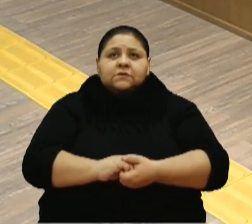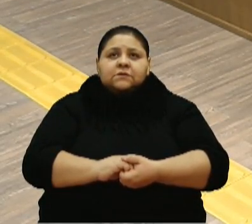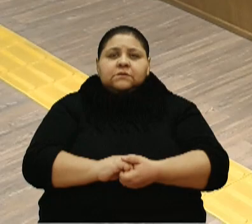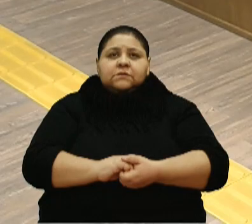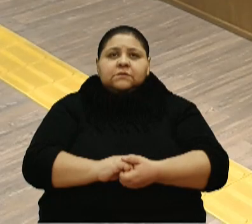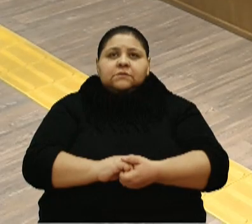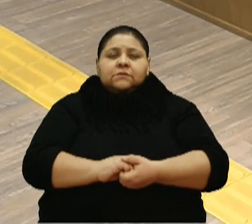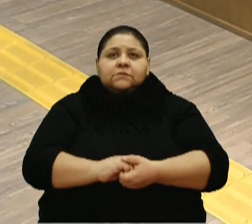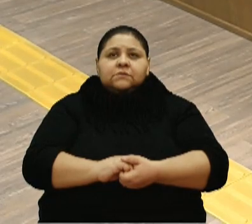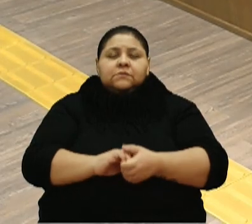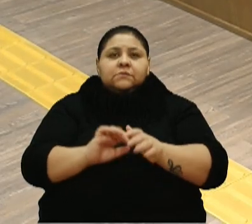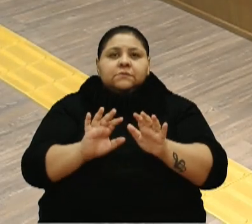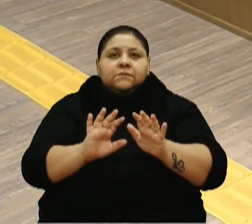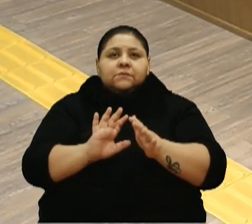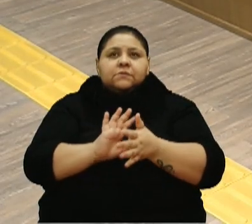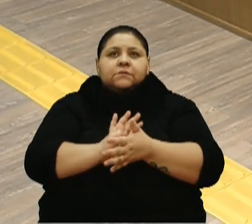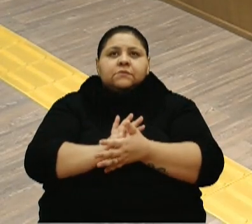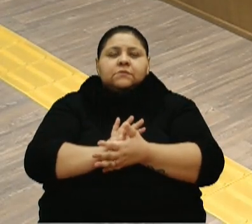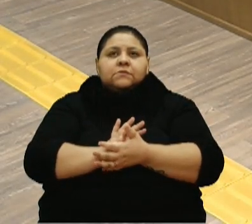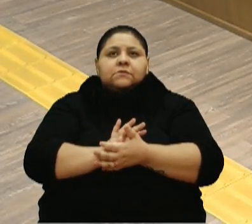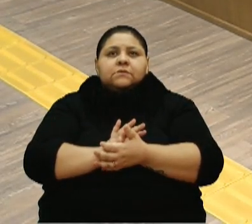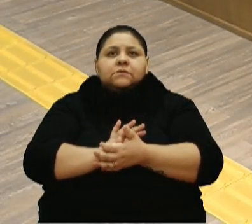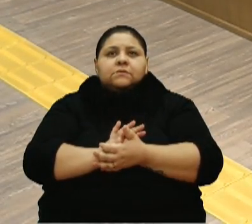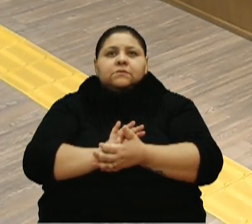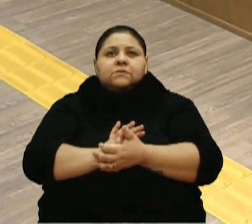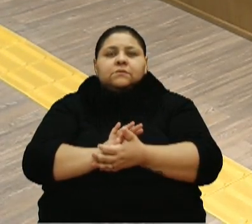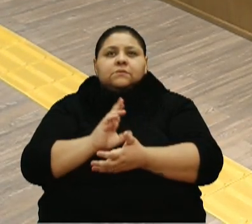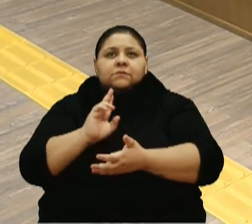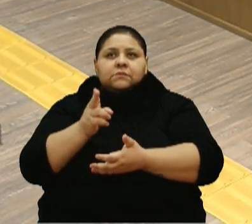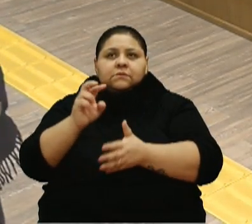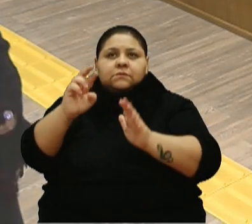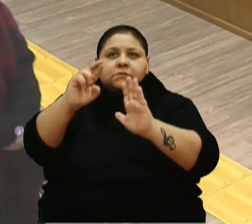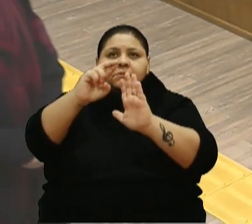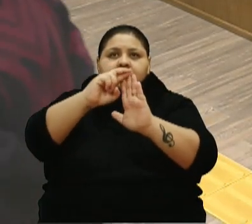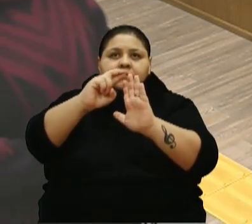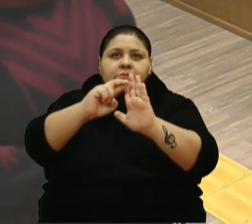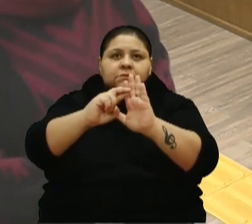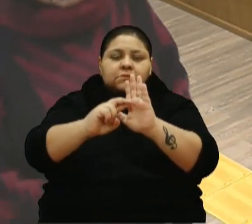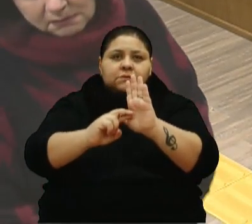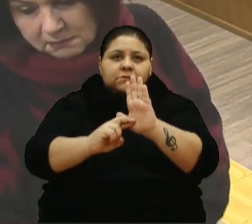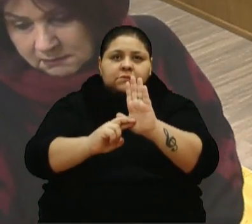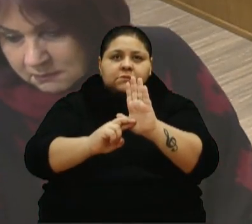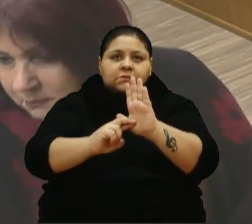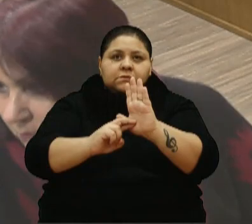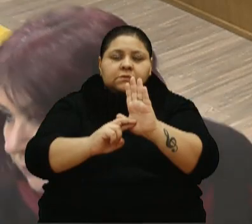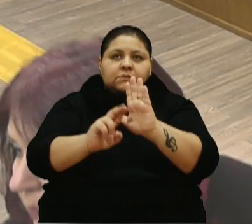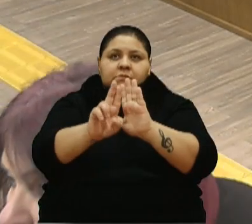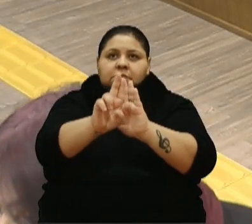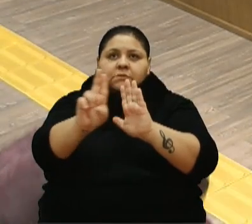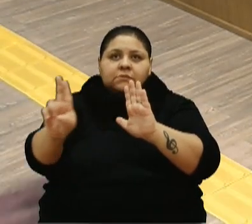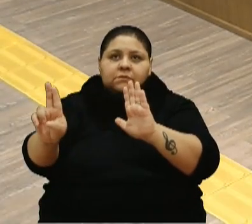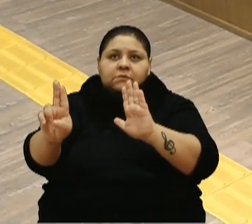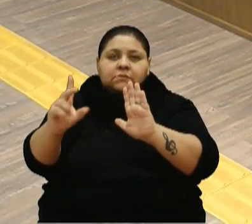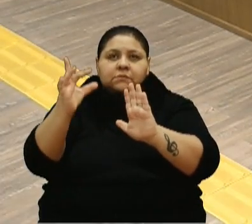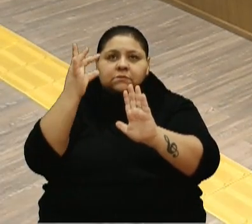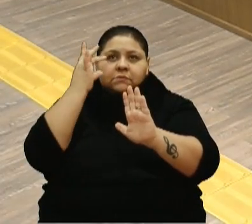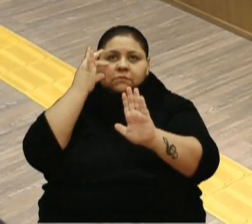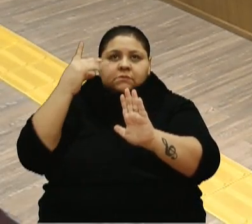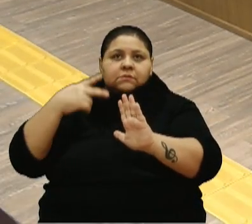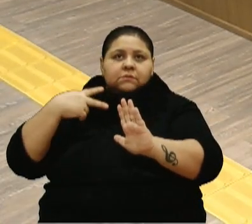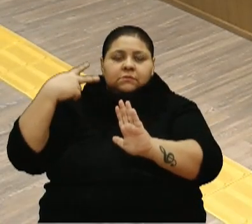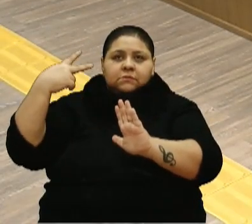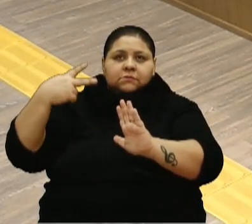Na próxima... nomina. Seguindo o que o nosso regimento determina, nominando então os presentes,